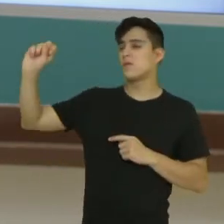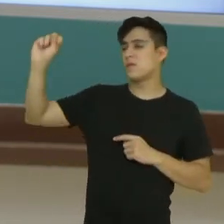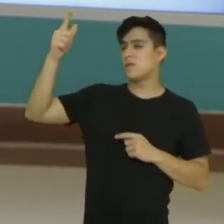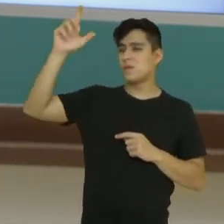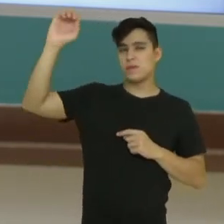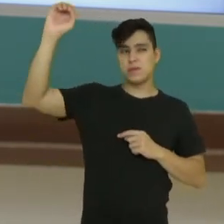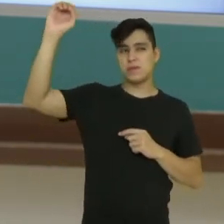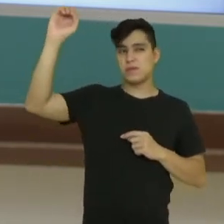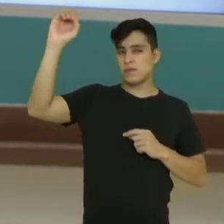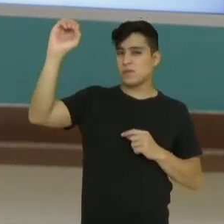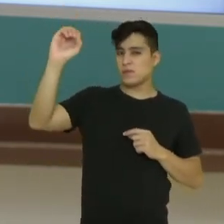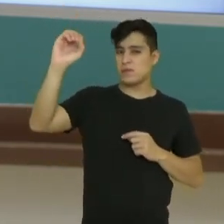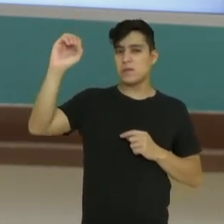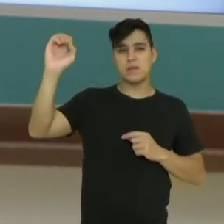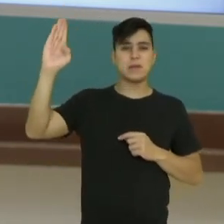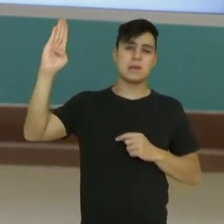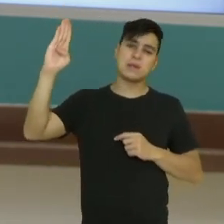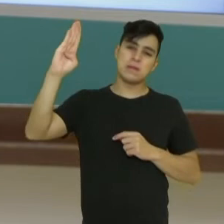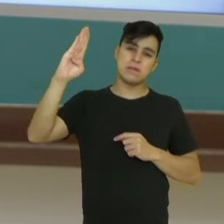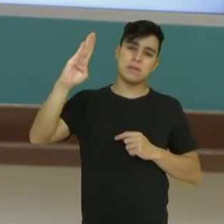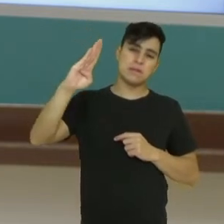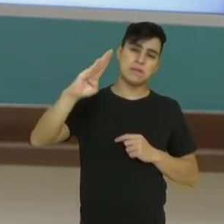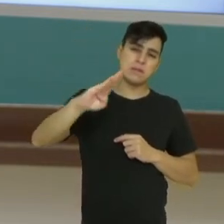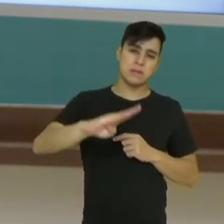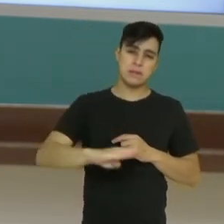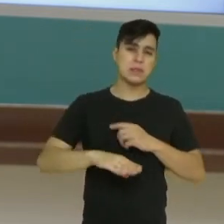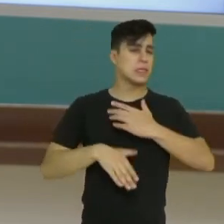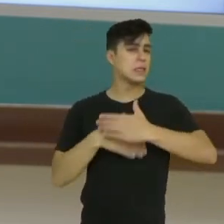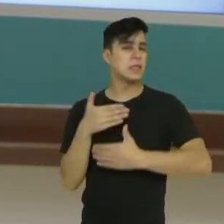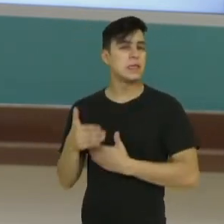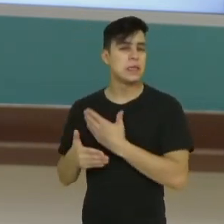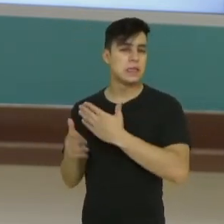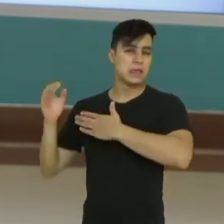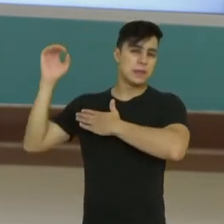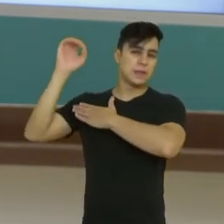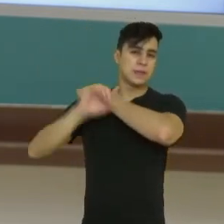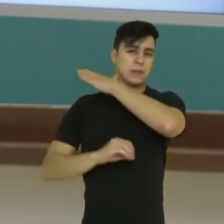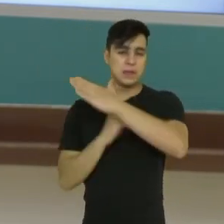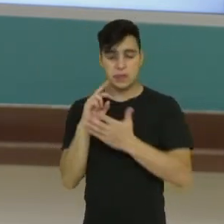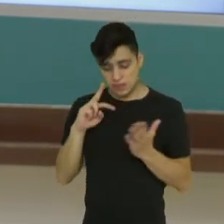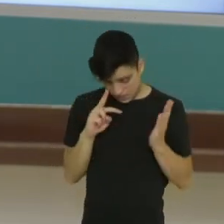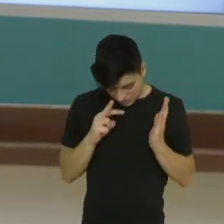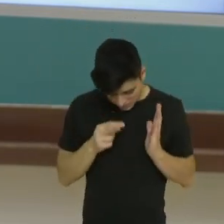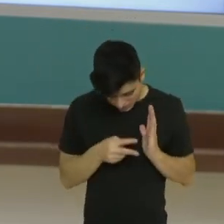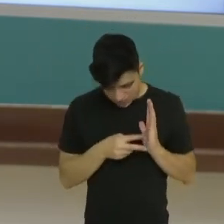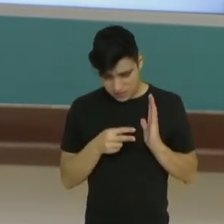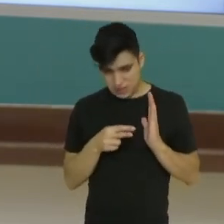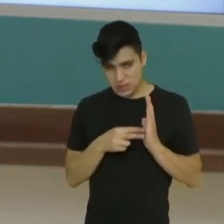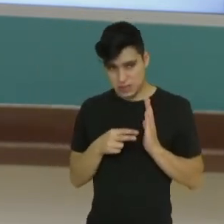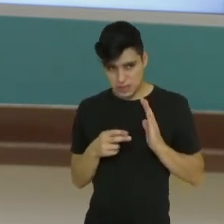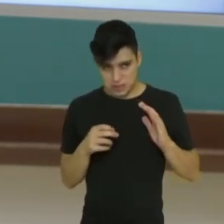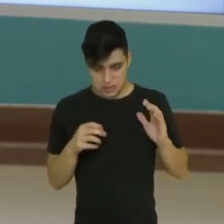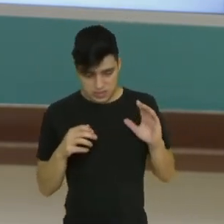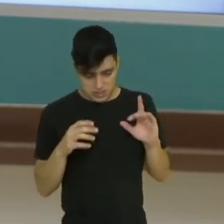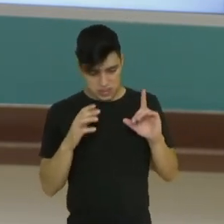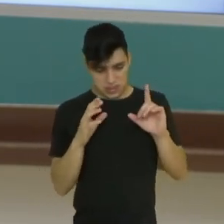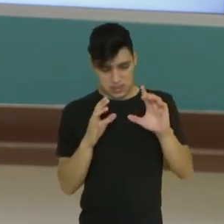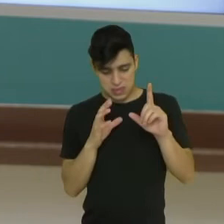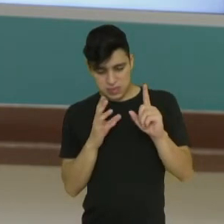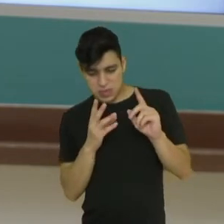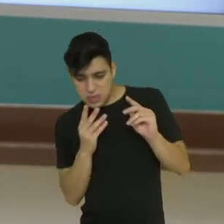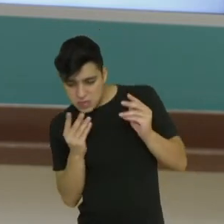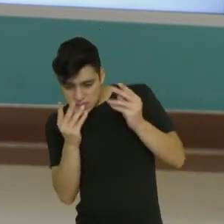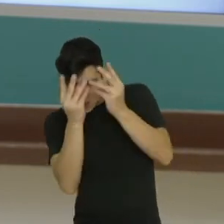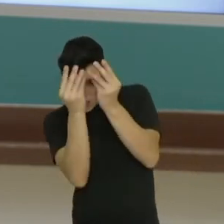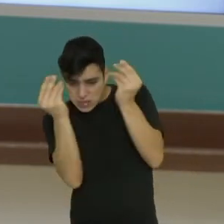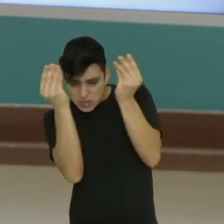posição, depois de alguns minutinhos o sol já está aqui, depois de alguns minutinhos o sol já está aqui. Então, quer dizer, a tua sombra que estava numa posição, a tua sombra vai variando,